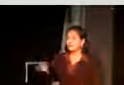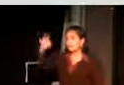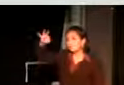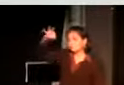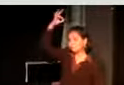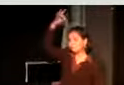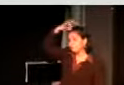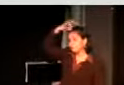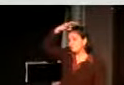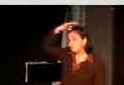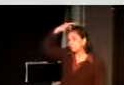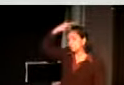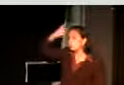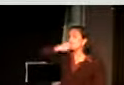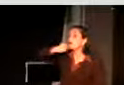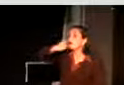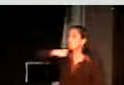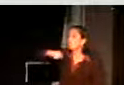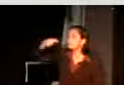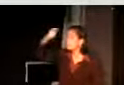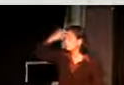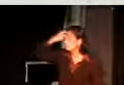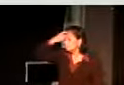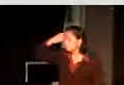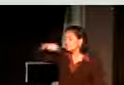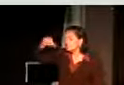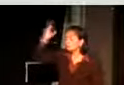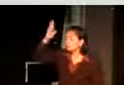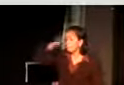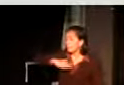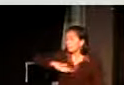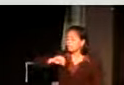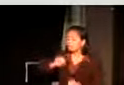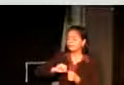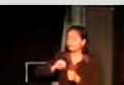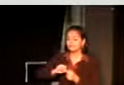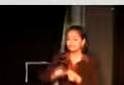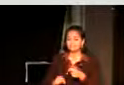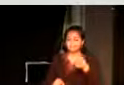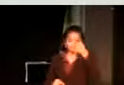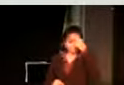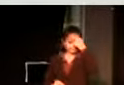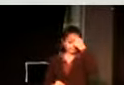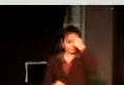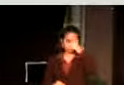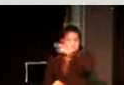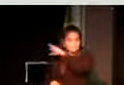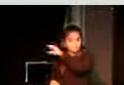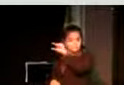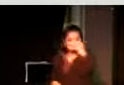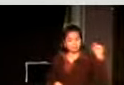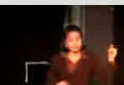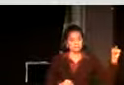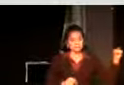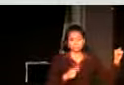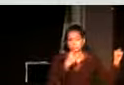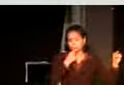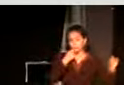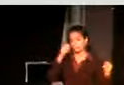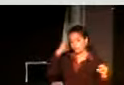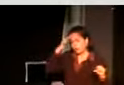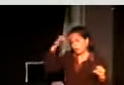do homem que está consciente do mal que faz era um dramaturgo de comédias Eu acho que isso